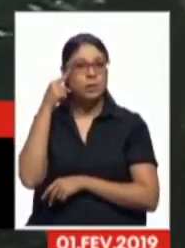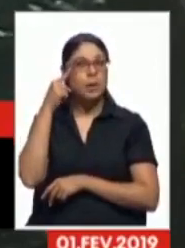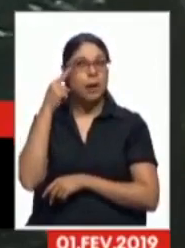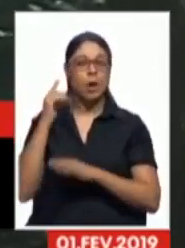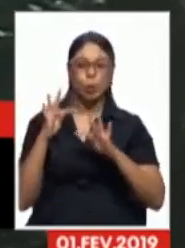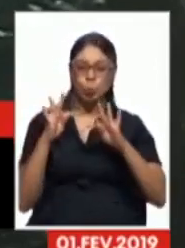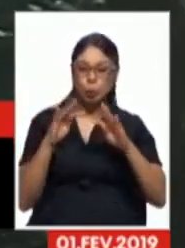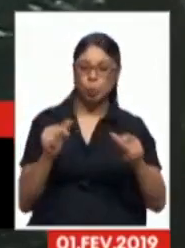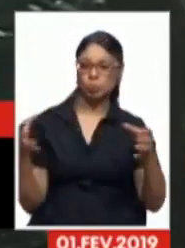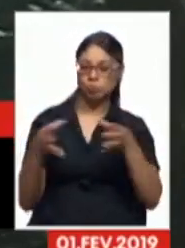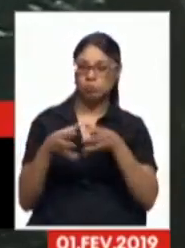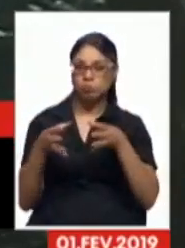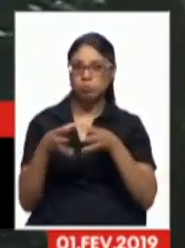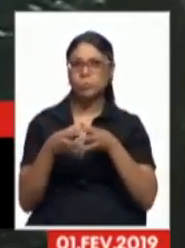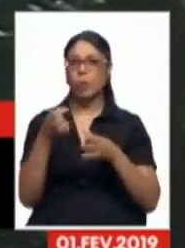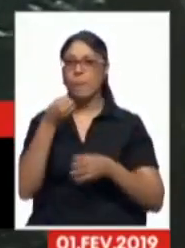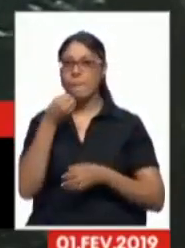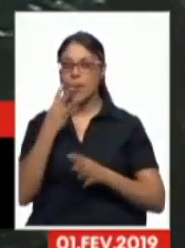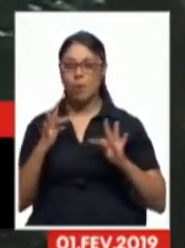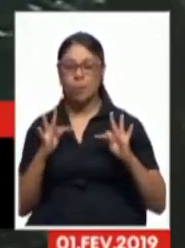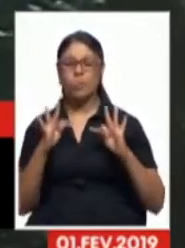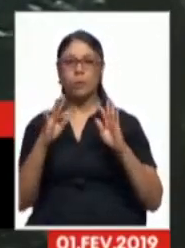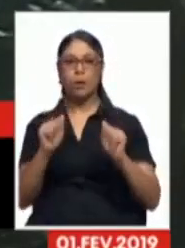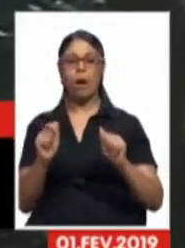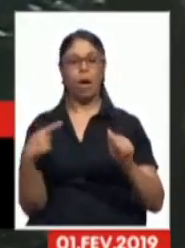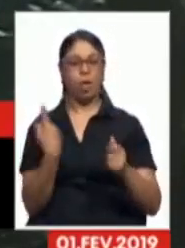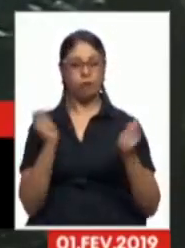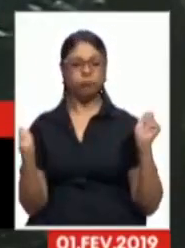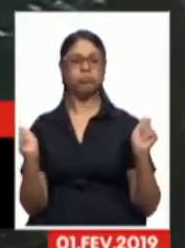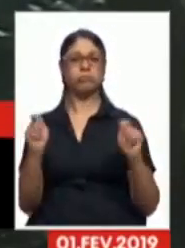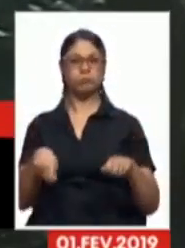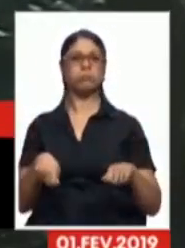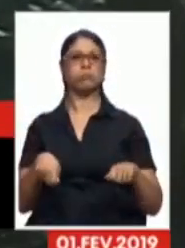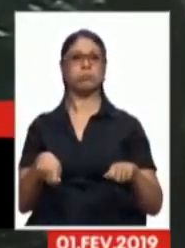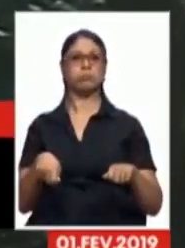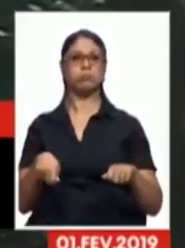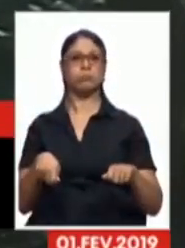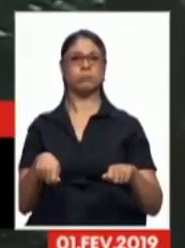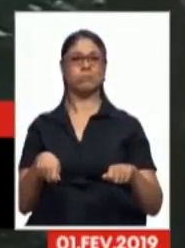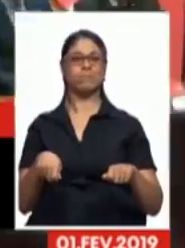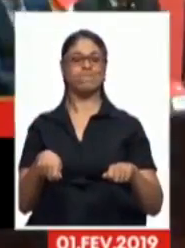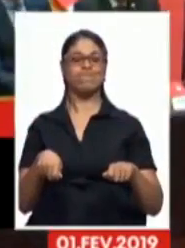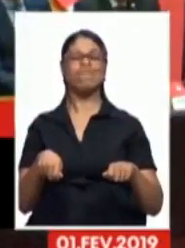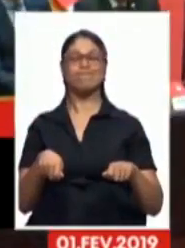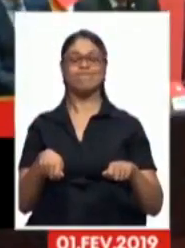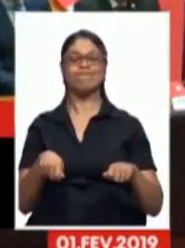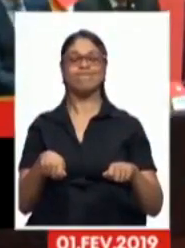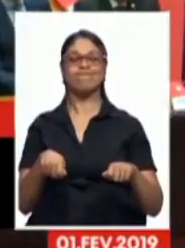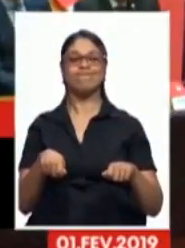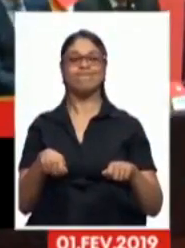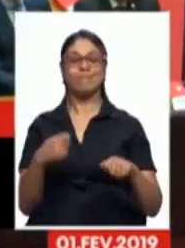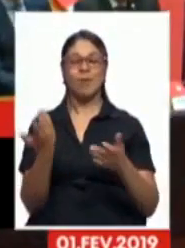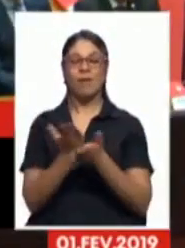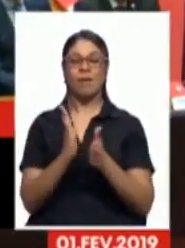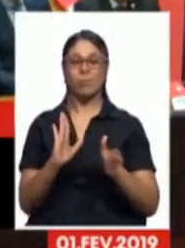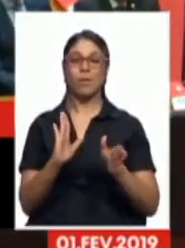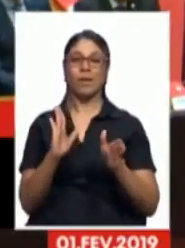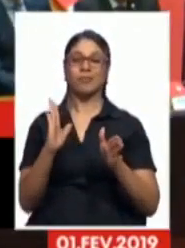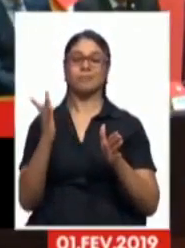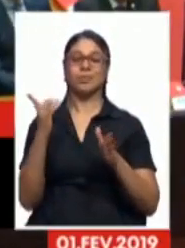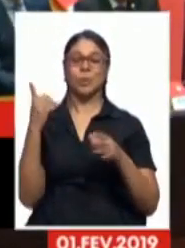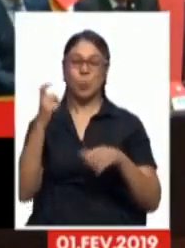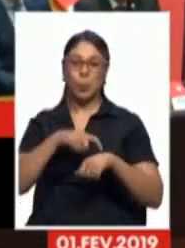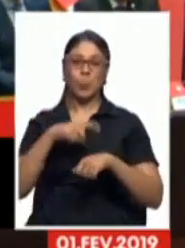coletividade e do bem comum, que poderemos sair do grave momento que vivenciamos. Para